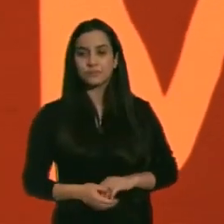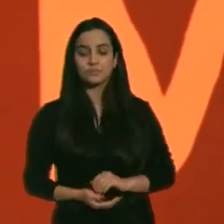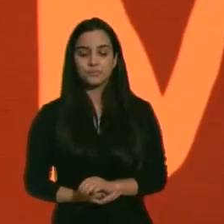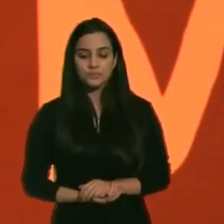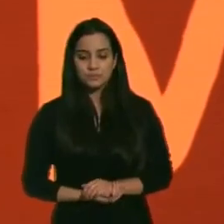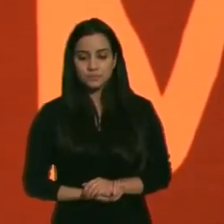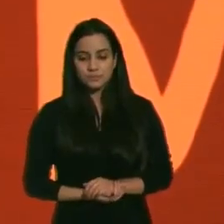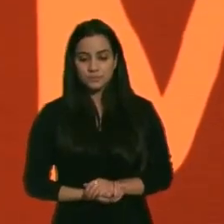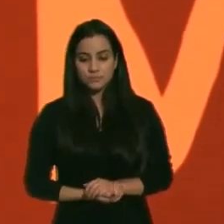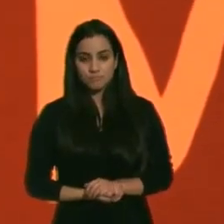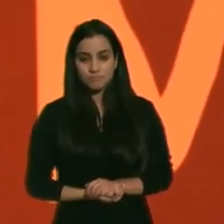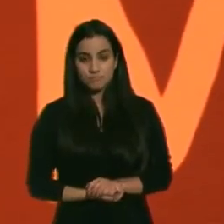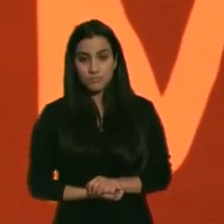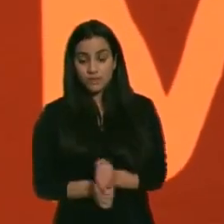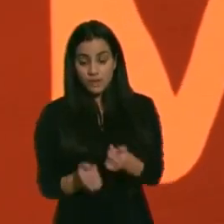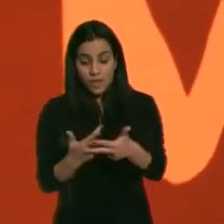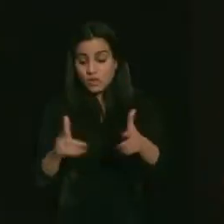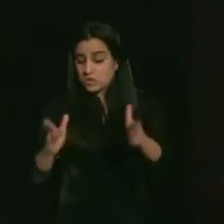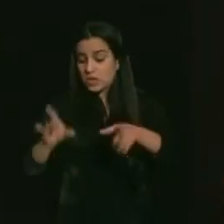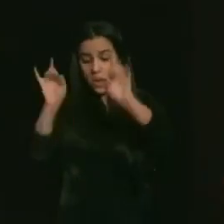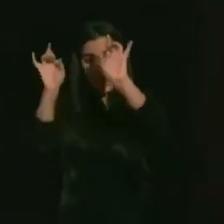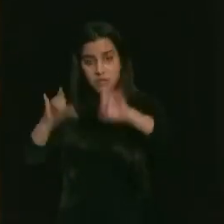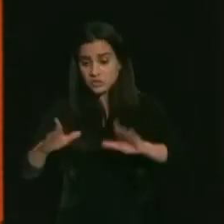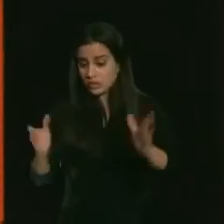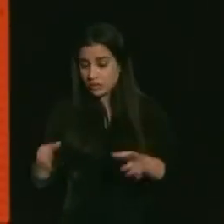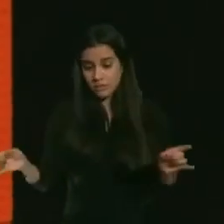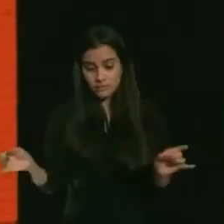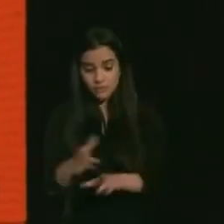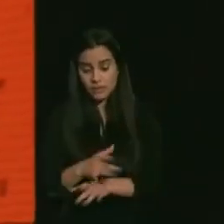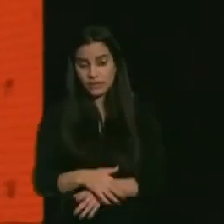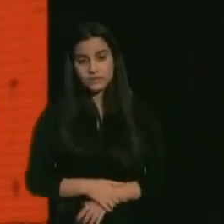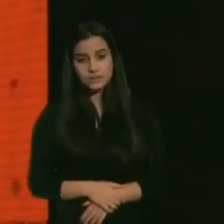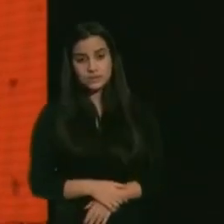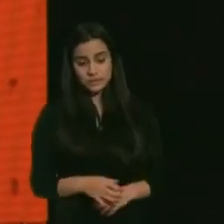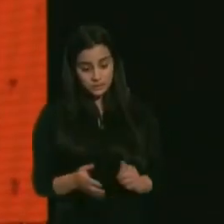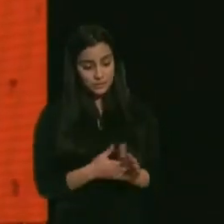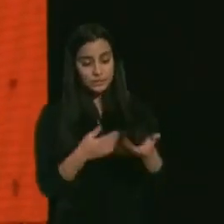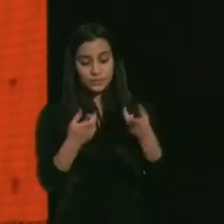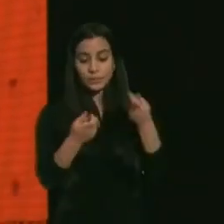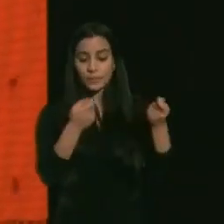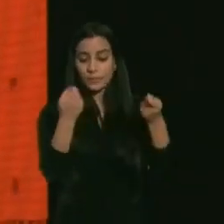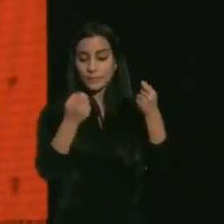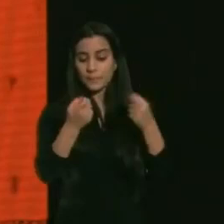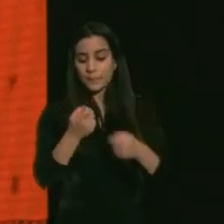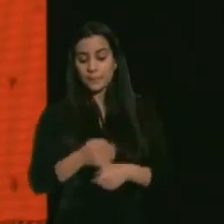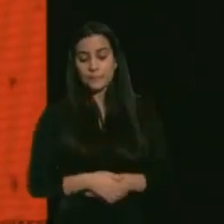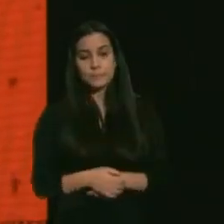O banquete está posto, Ele está te chamando hoje, aleluia!